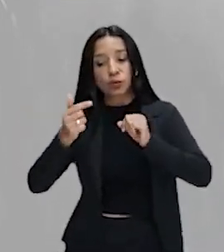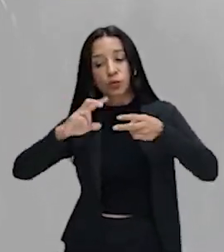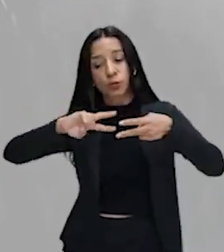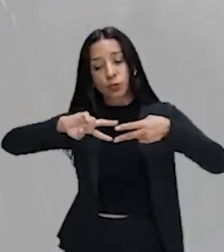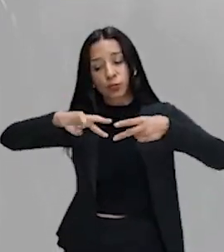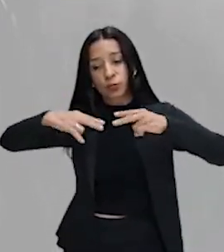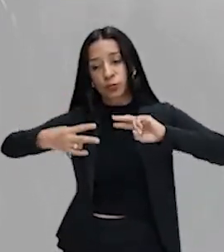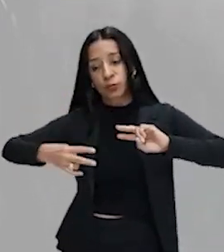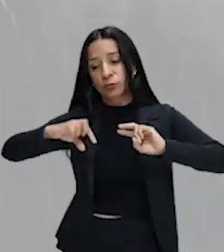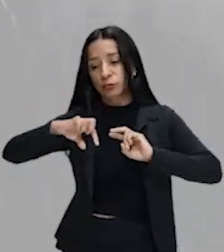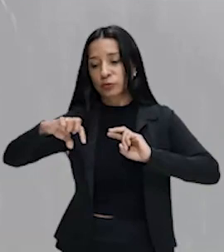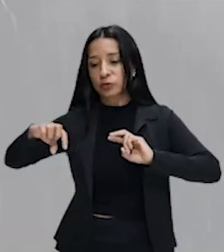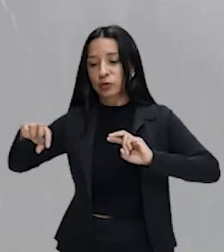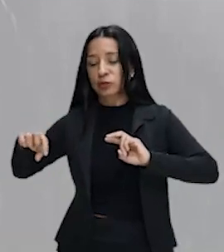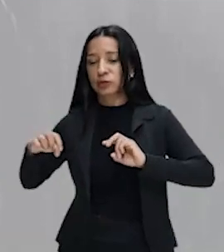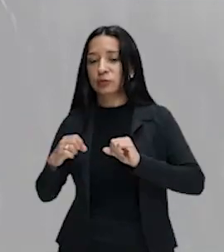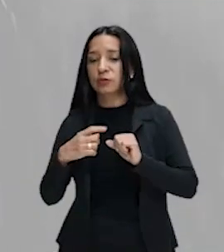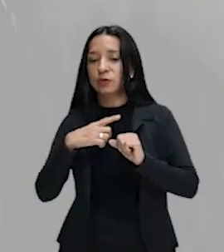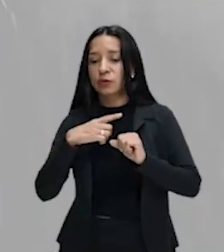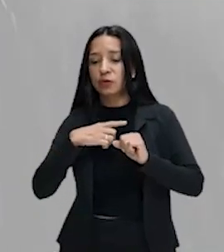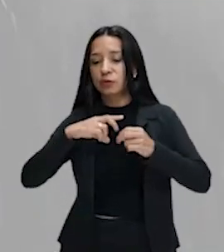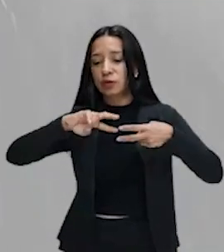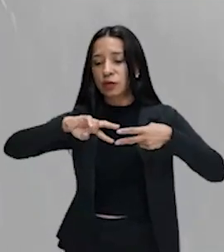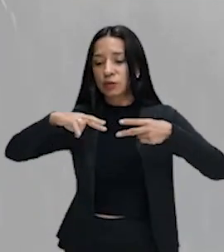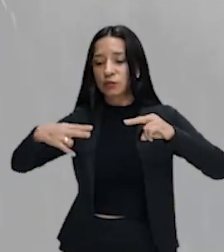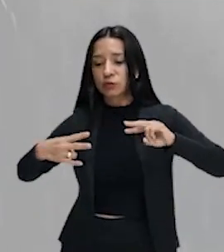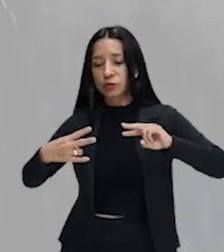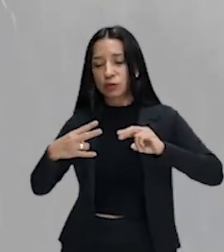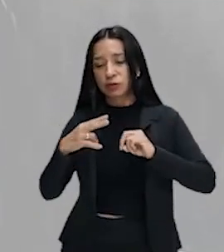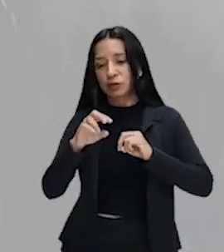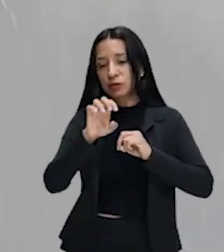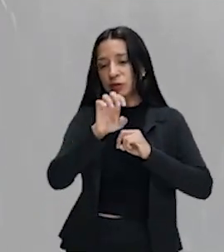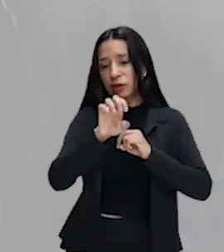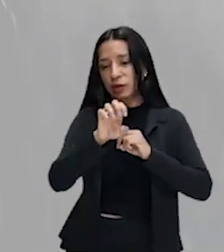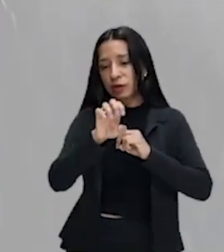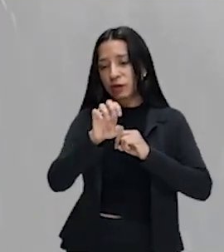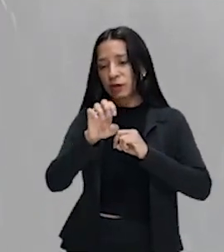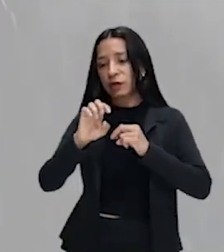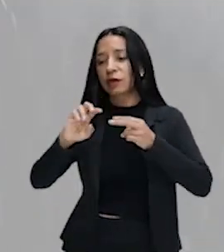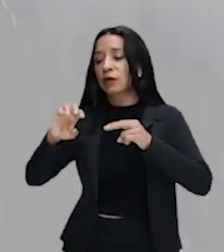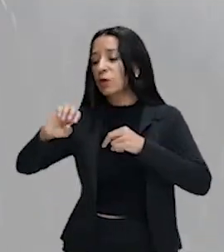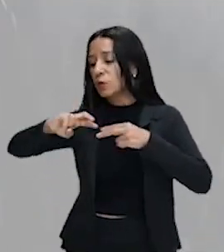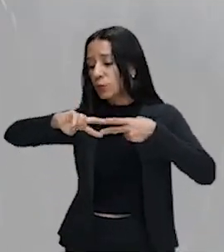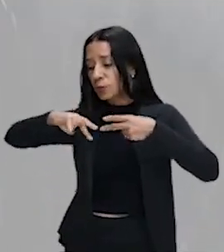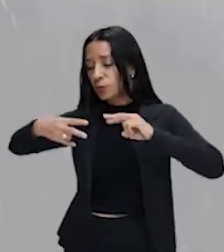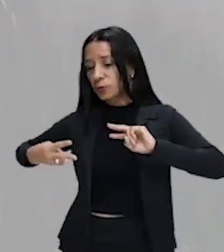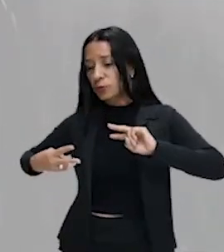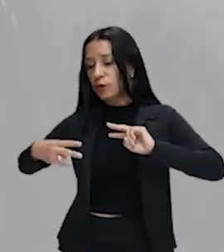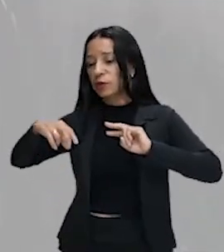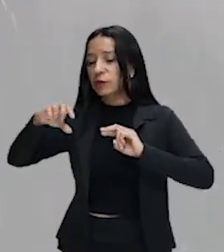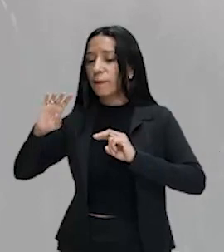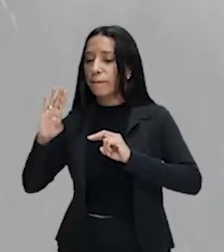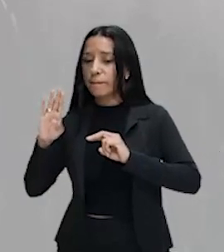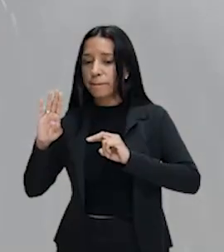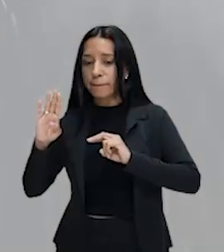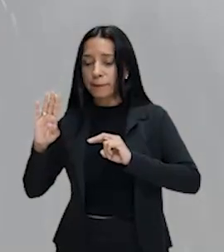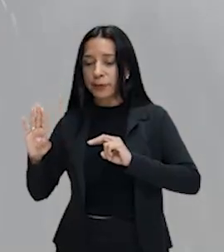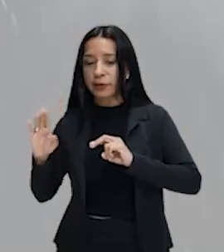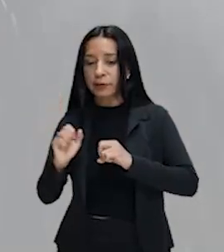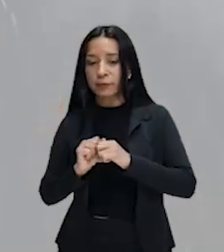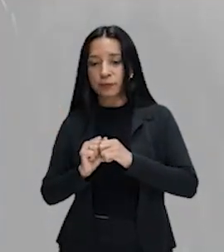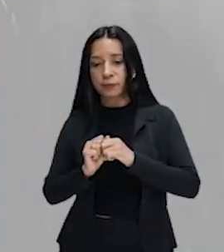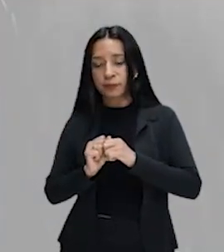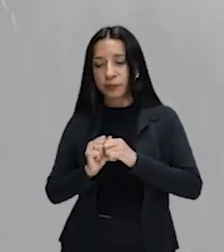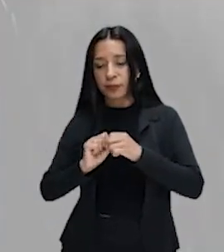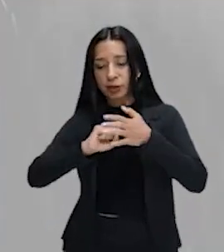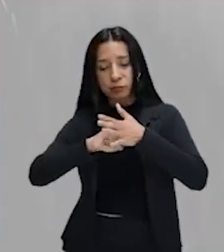B. O gene E, na sua versão recessiva, Ezinho, Ezinho, está impedindo a ação do gene